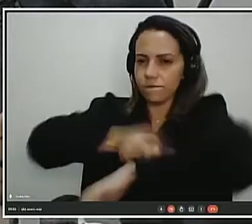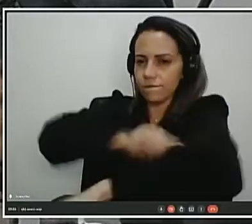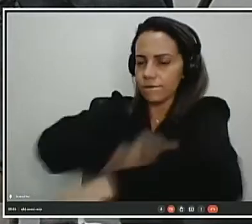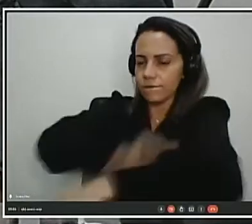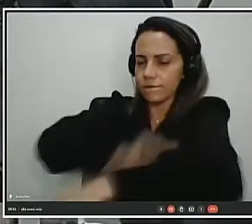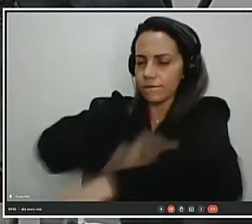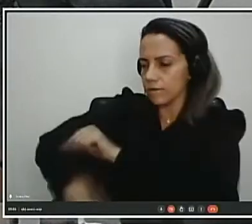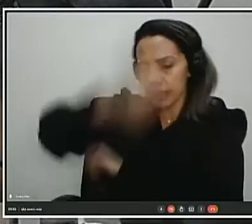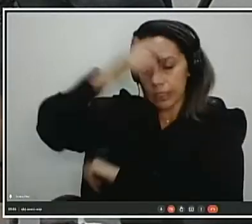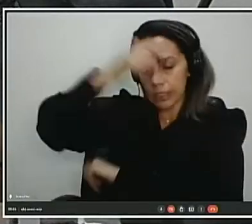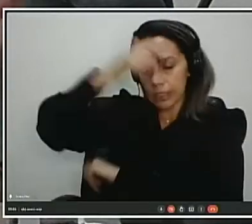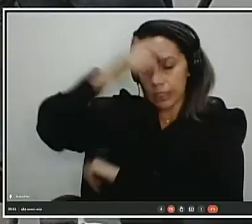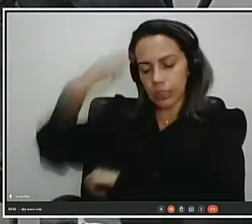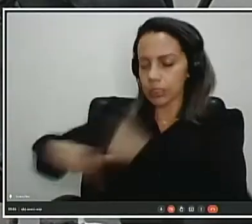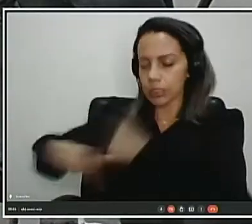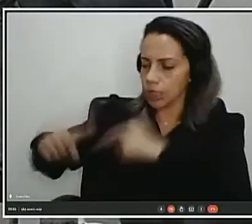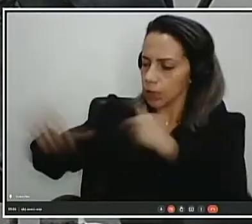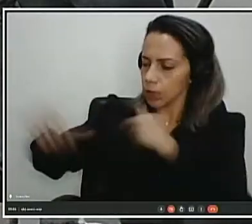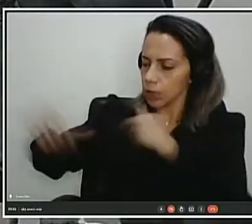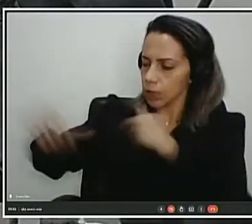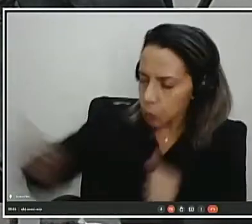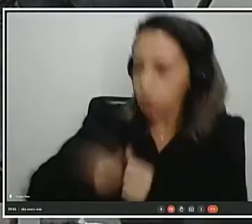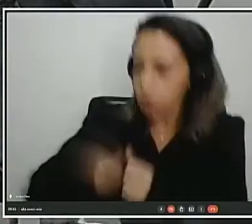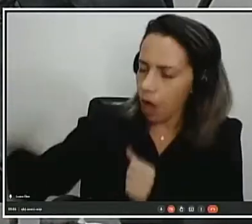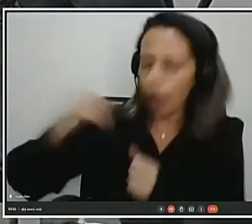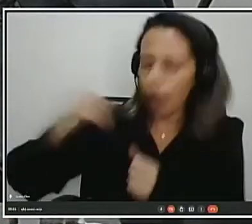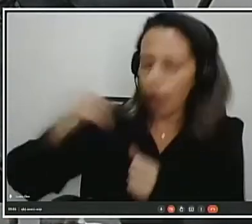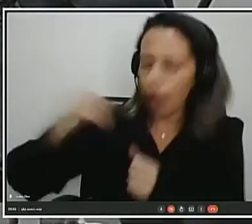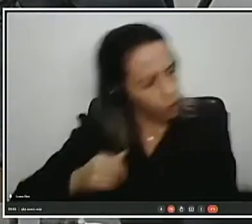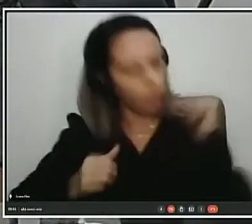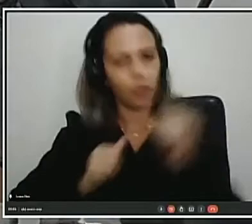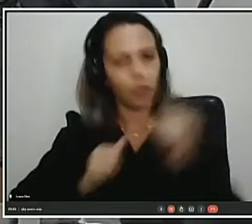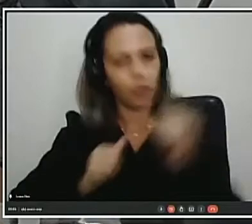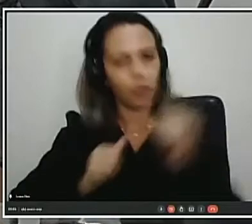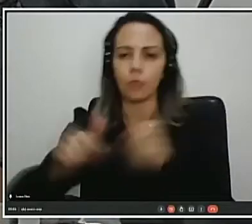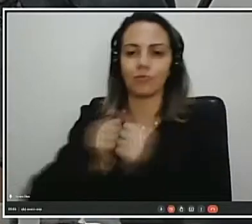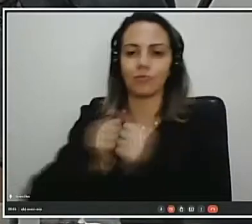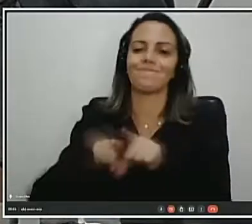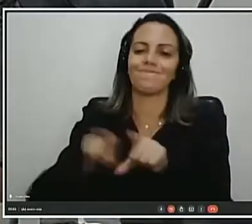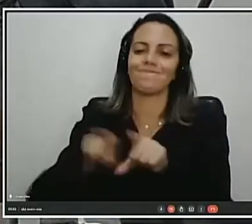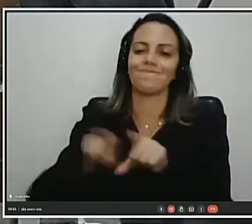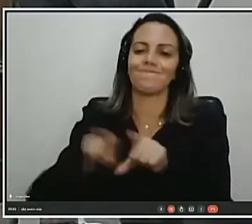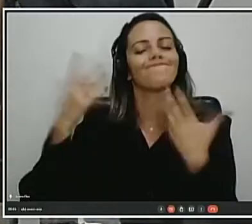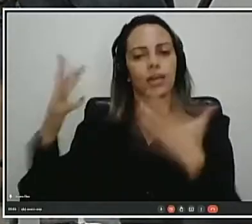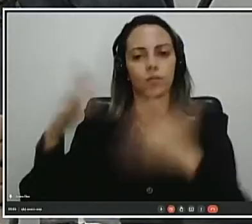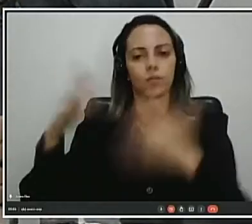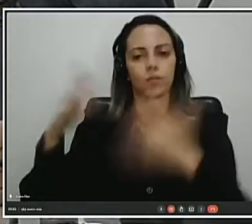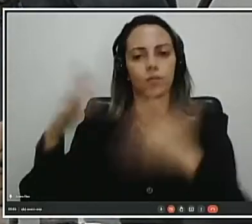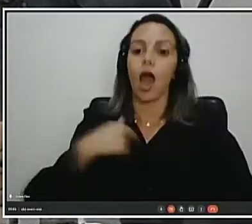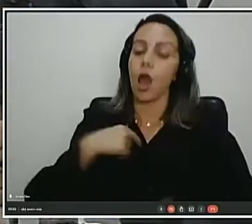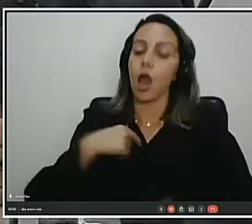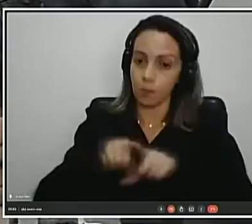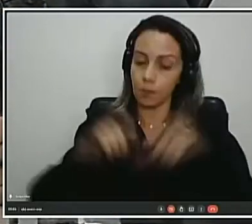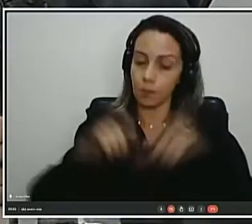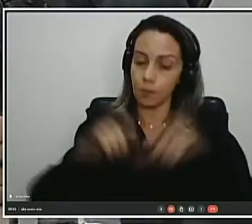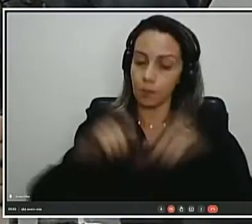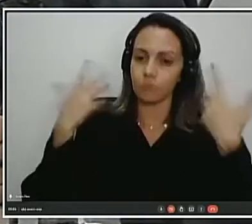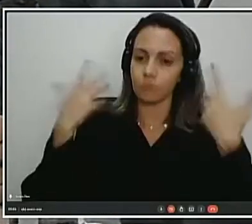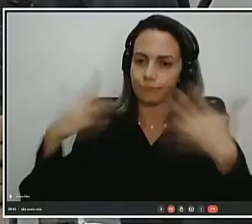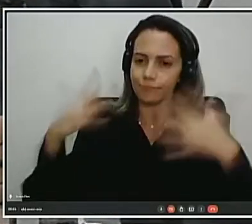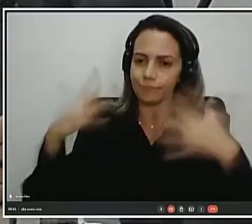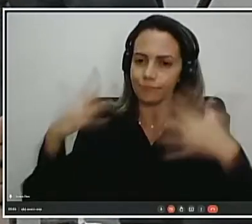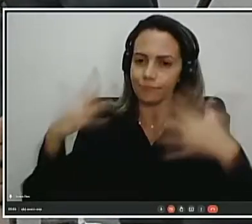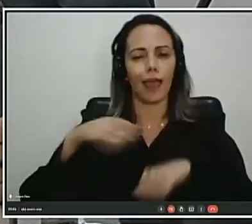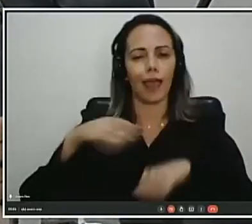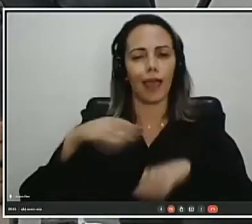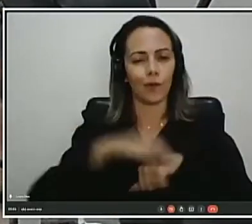fazer parte de uma coisa muito maior. Então, fica aí o parabéns. Também não posso deixar de parabenizar essa noite o